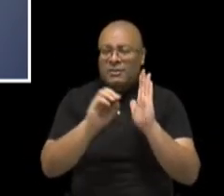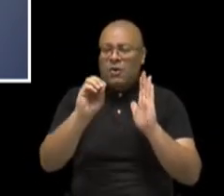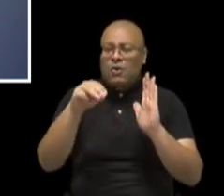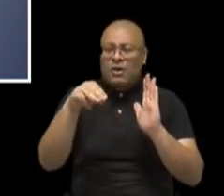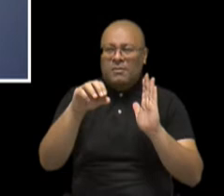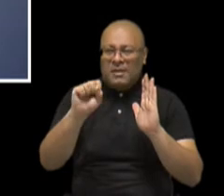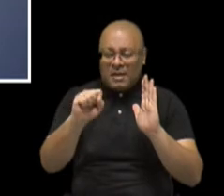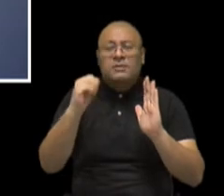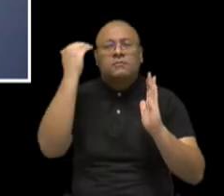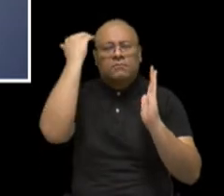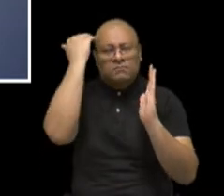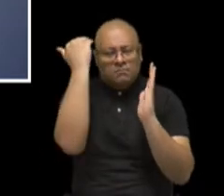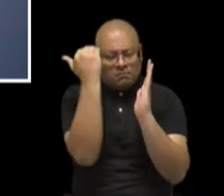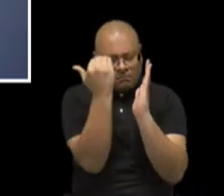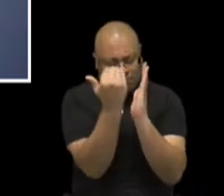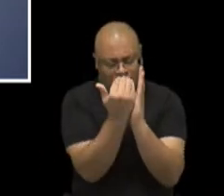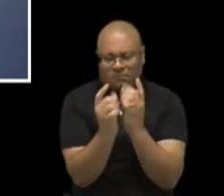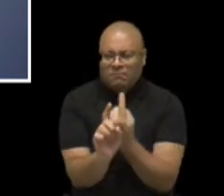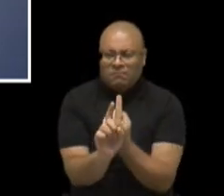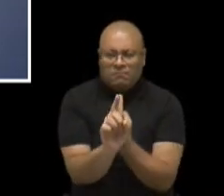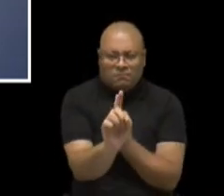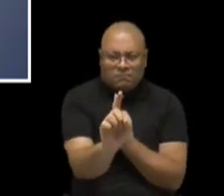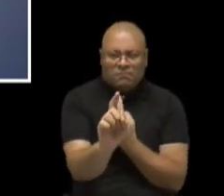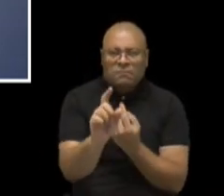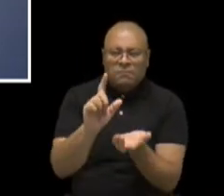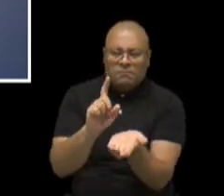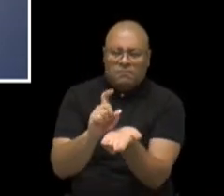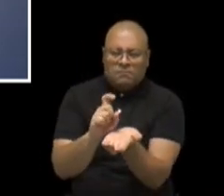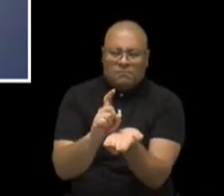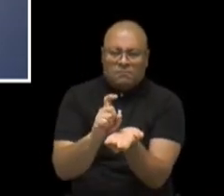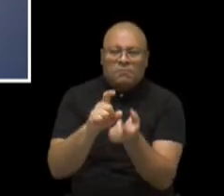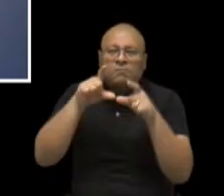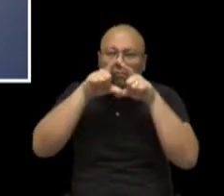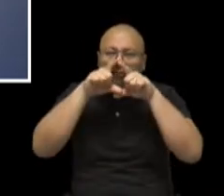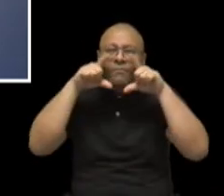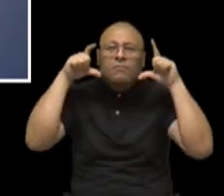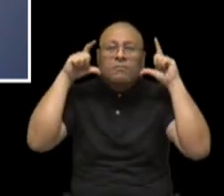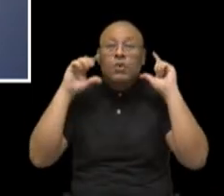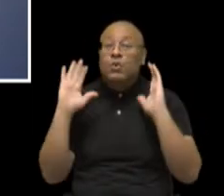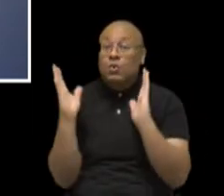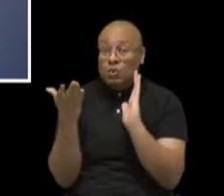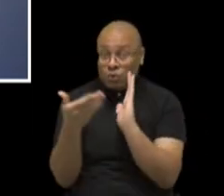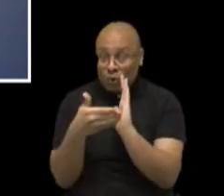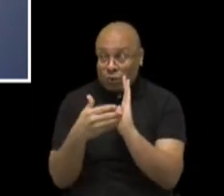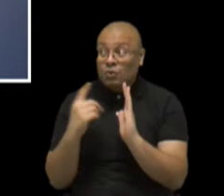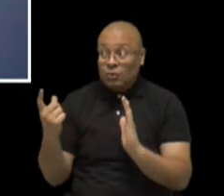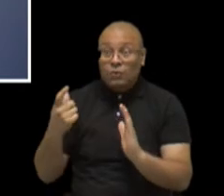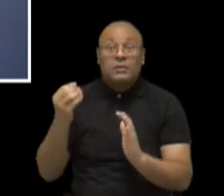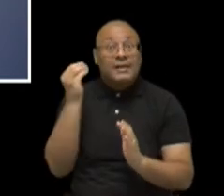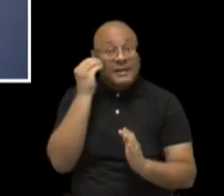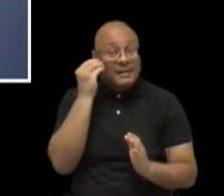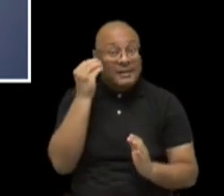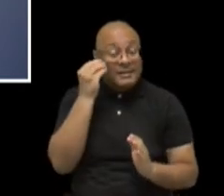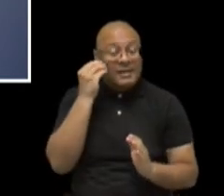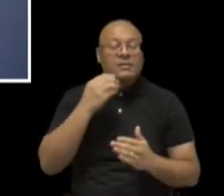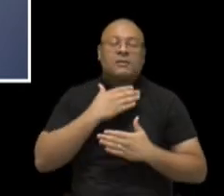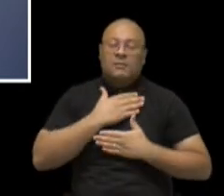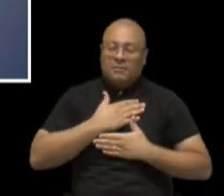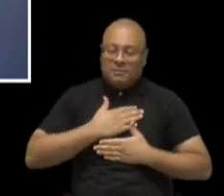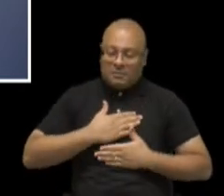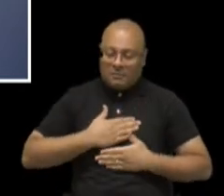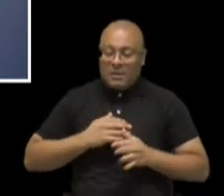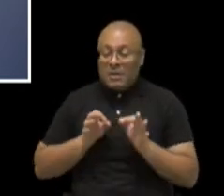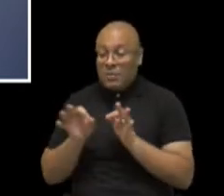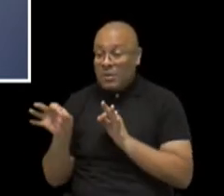pela OMS, distanciamento social, álcool gel, uso de máscara, todo mundo testado por aqui. Então fiquem tranquilos que a gente está levando esse conteúdo